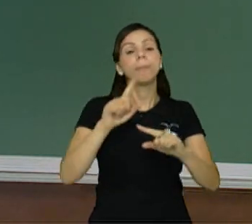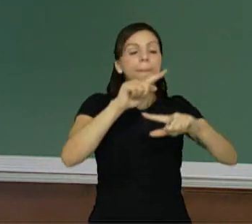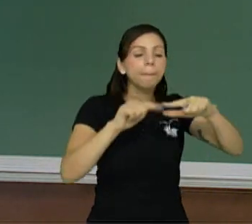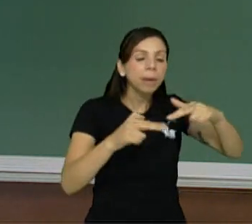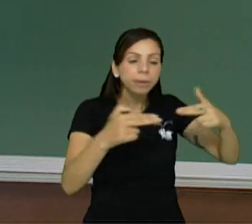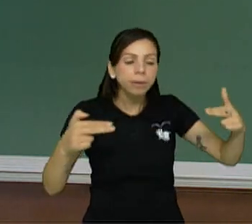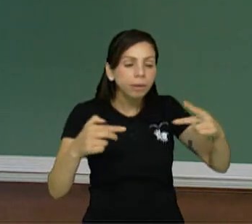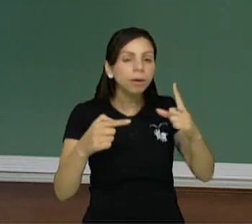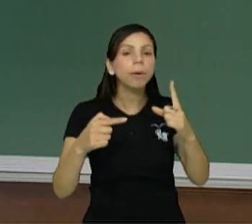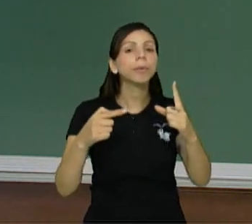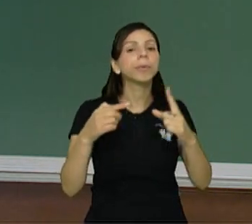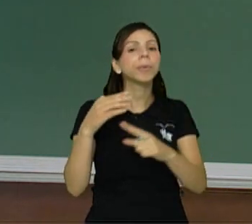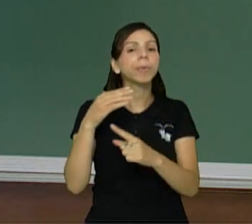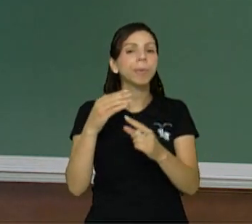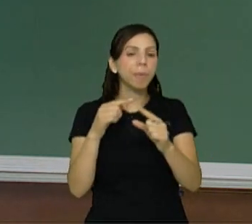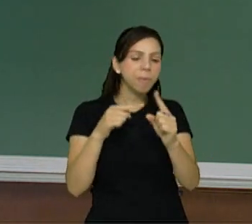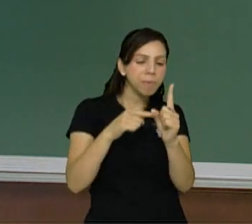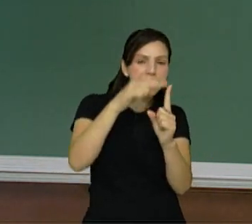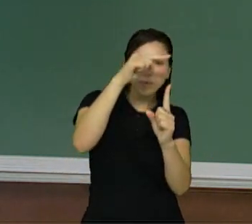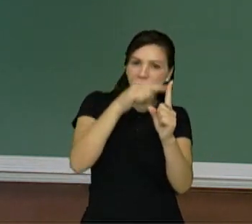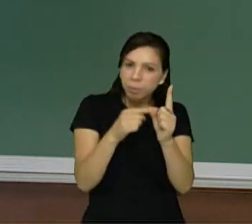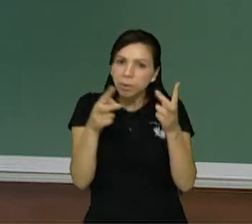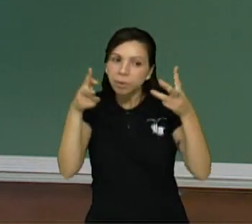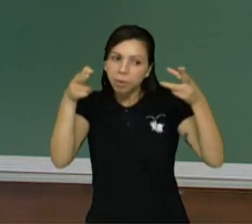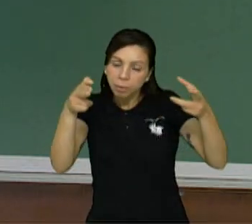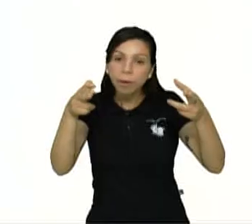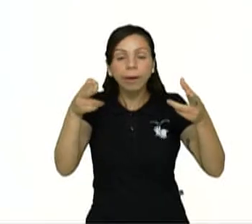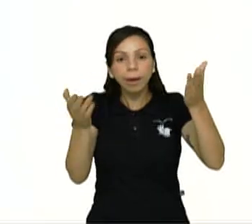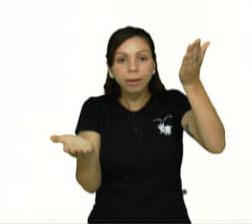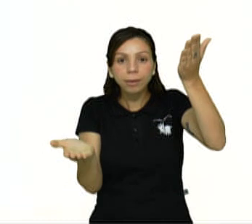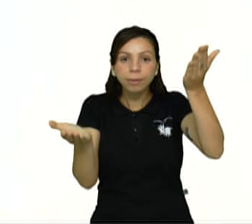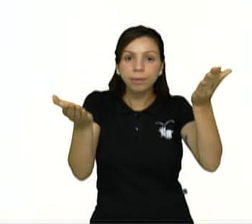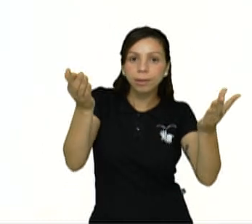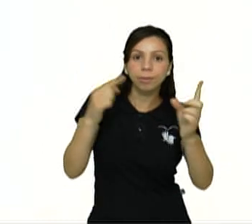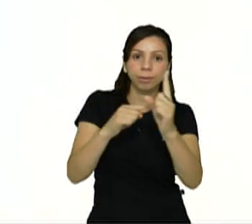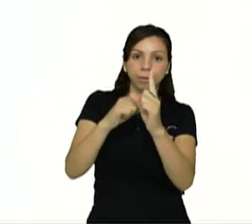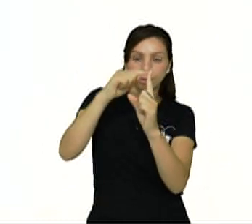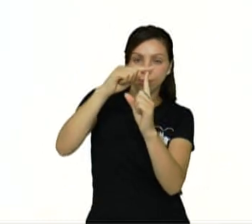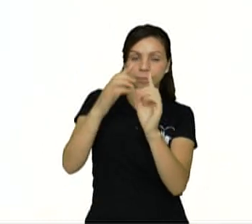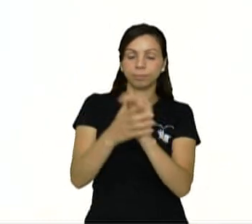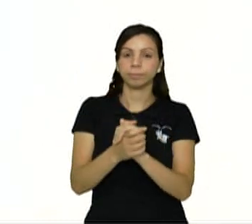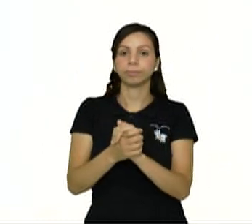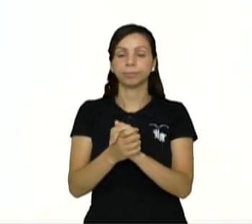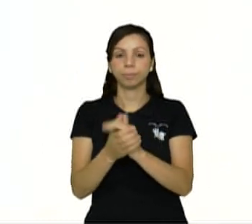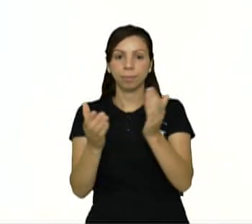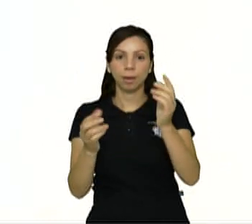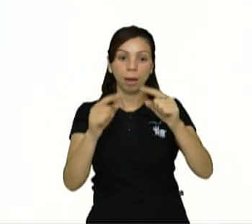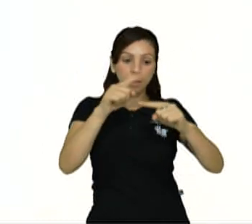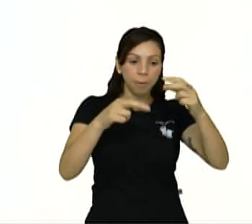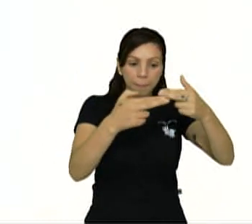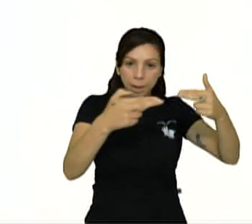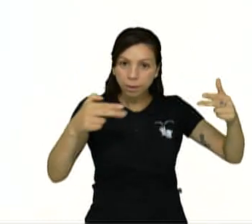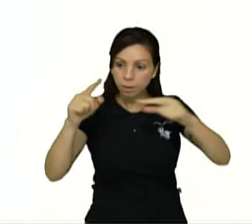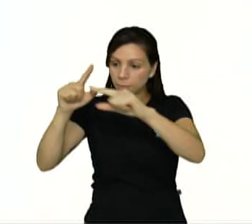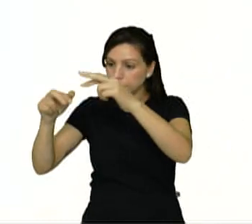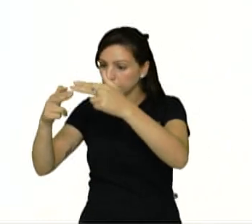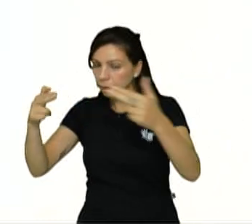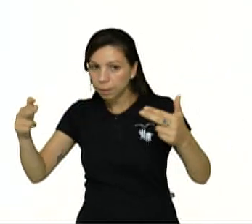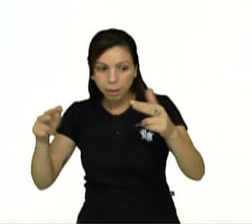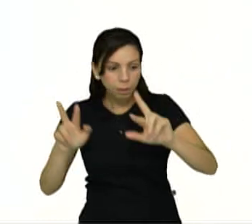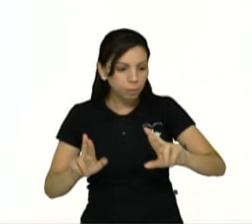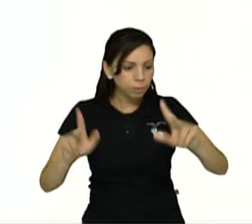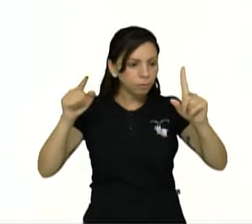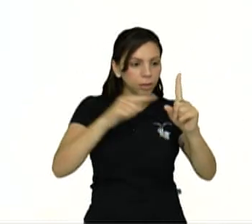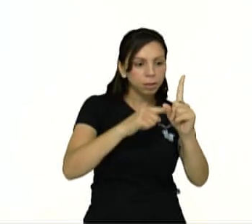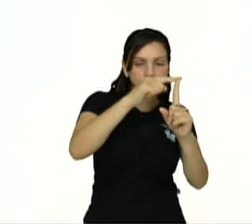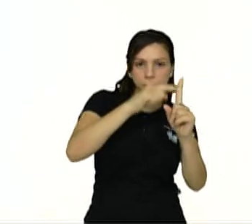Pessoal, isso é equilíbrio térmico. E por último, energia transferida entre corpos com diferentes temperaturas, é claro